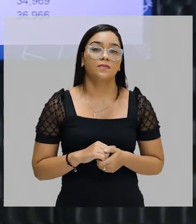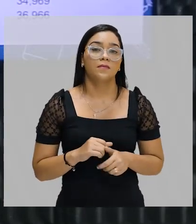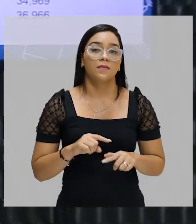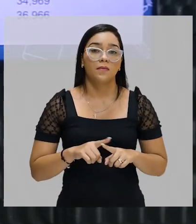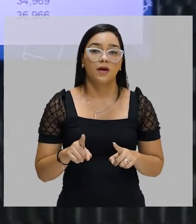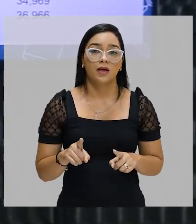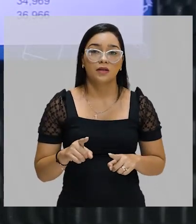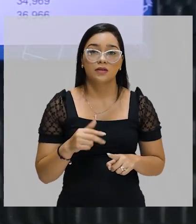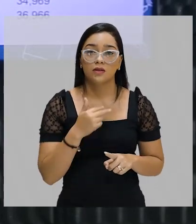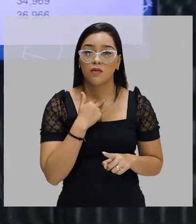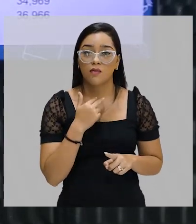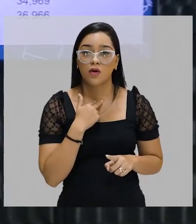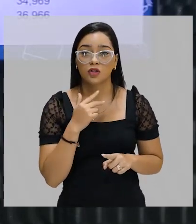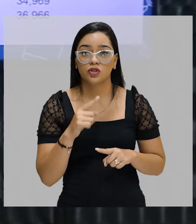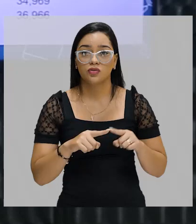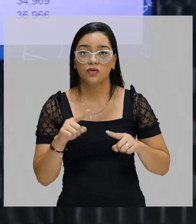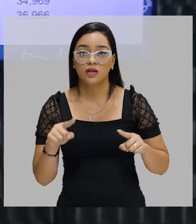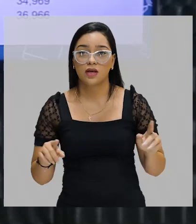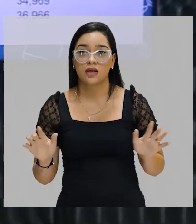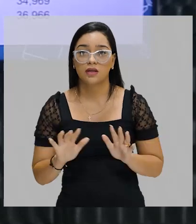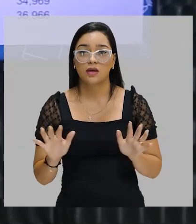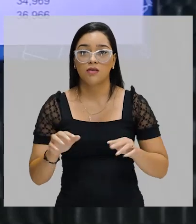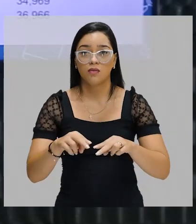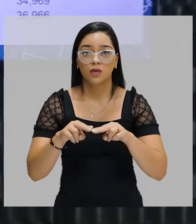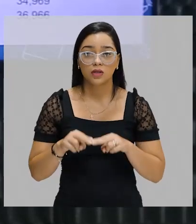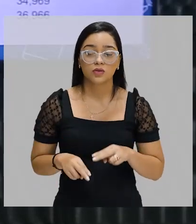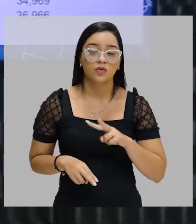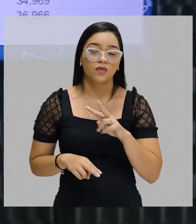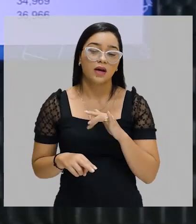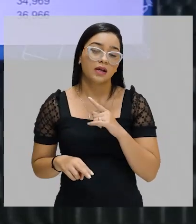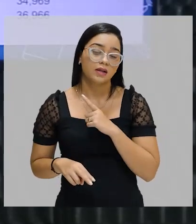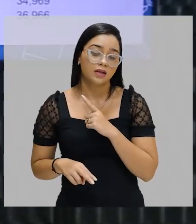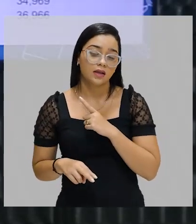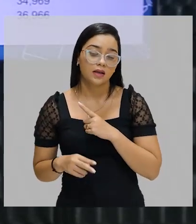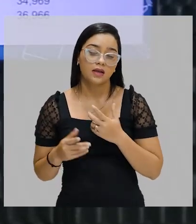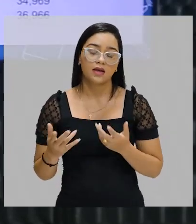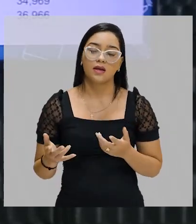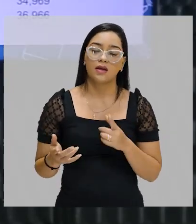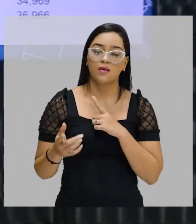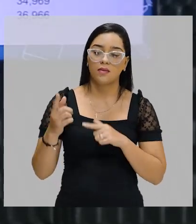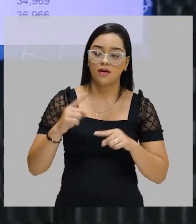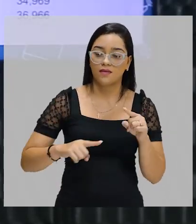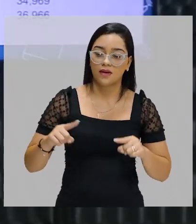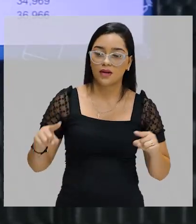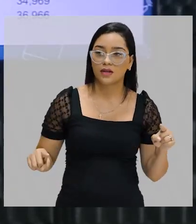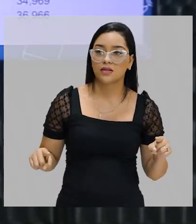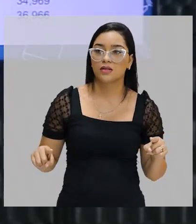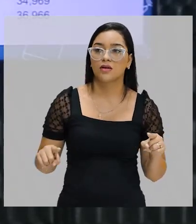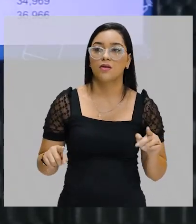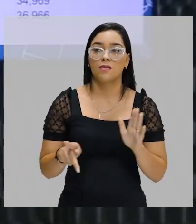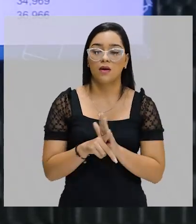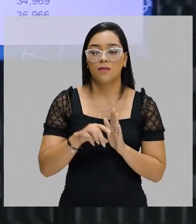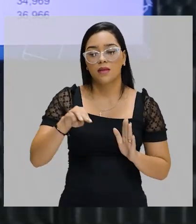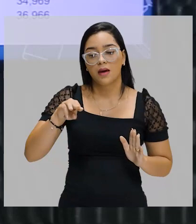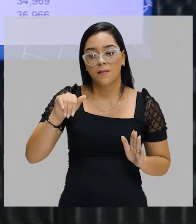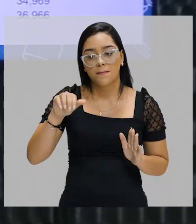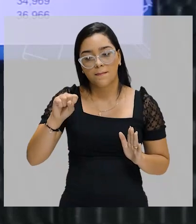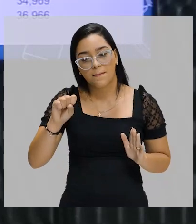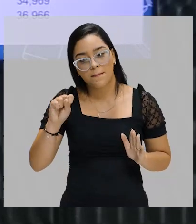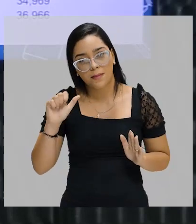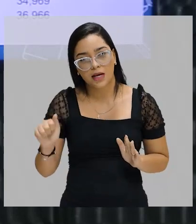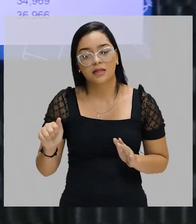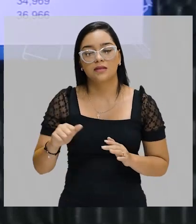nós podemos variar o número de nêutrons. Com isso, nós vamos ter aí uma variação na massa atômica, tá